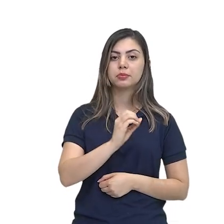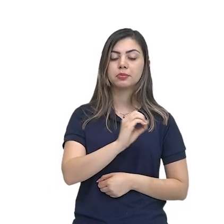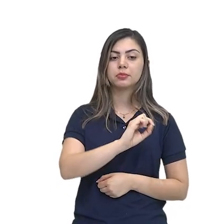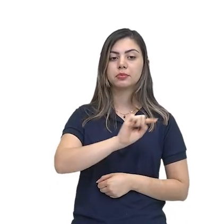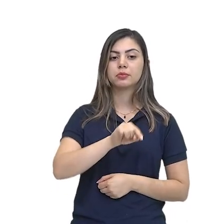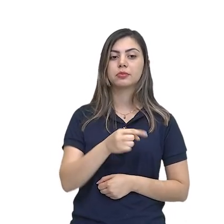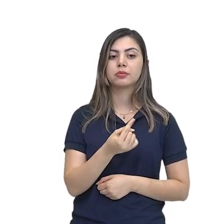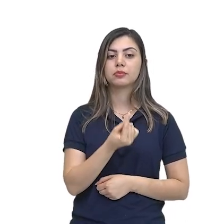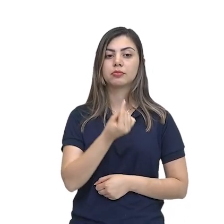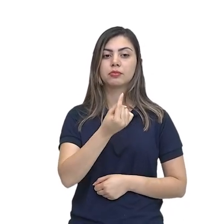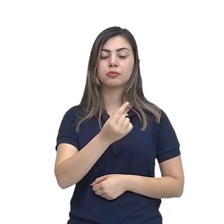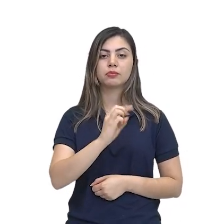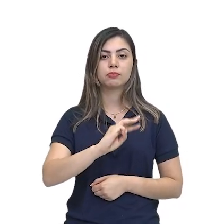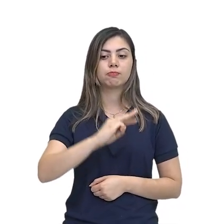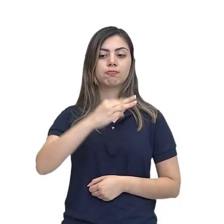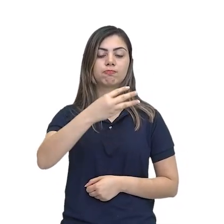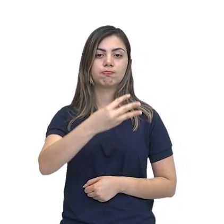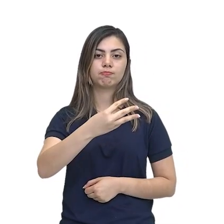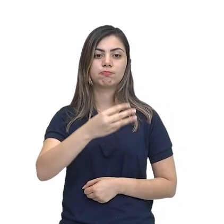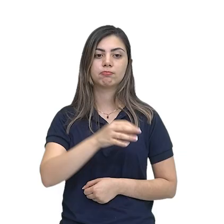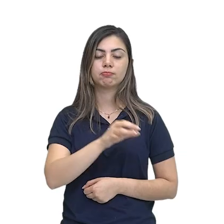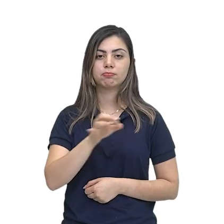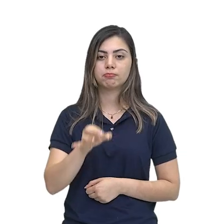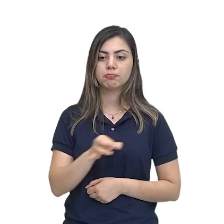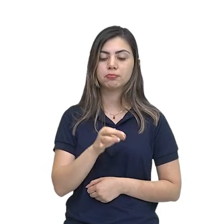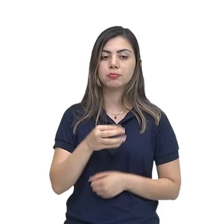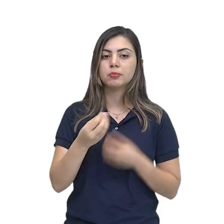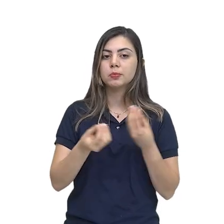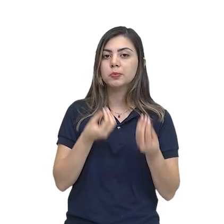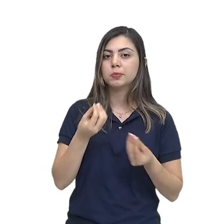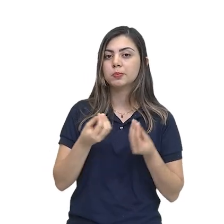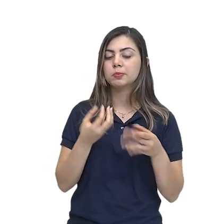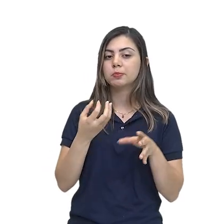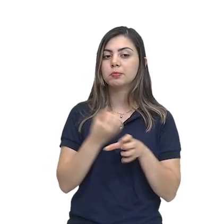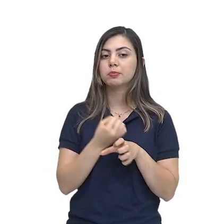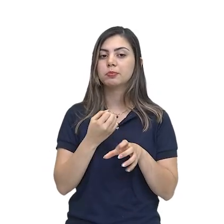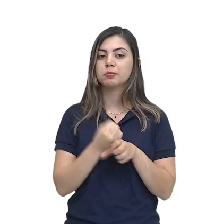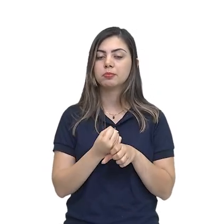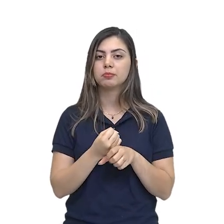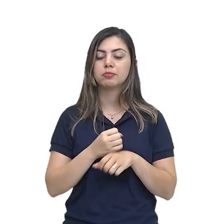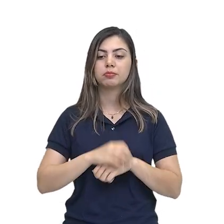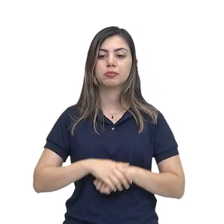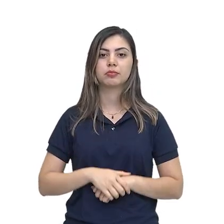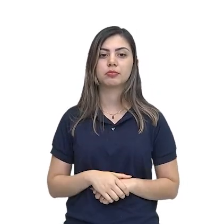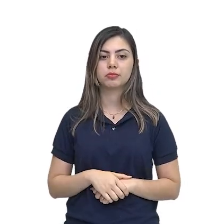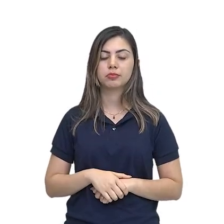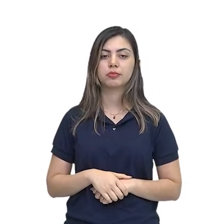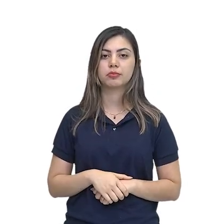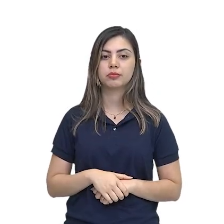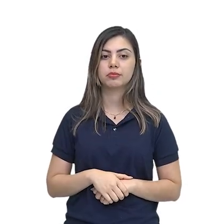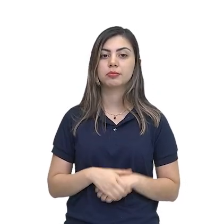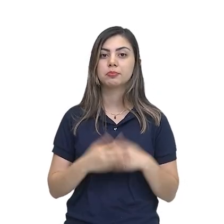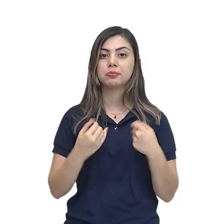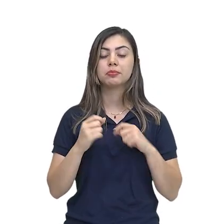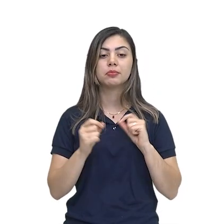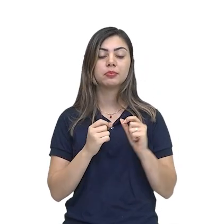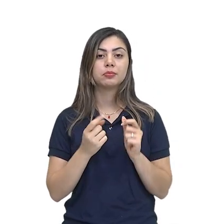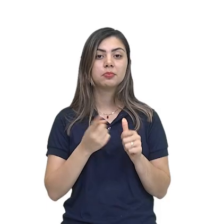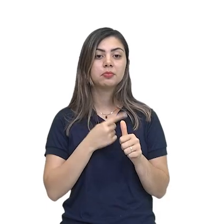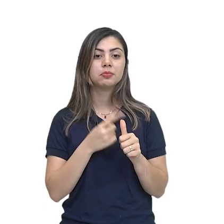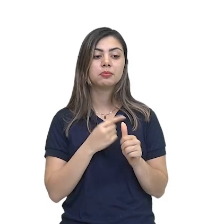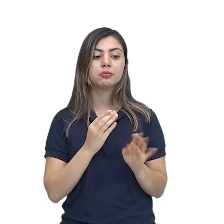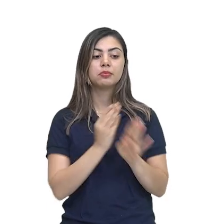0,1 elevado à terceira. Beleza? O que isso significa? Olha, primeiro, identificar o expoente.